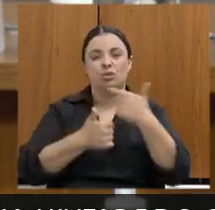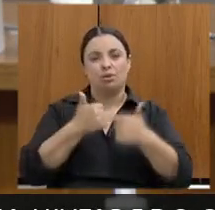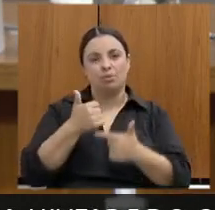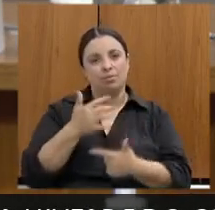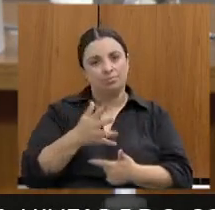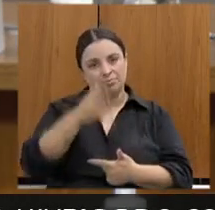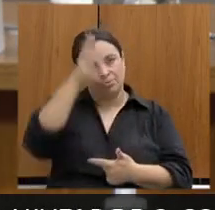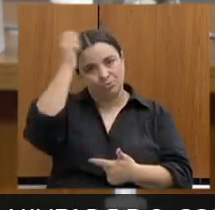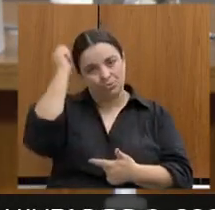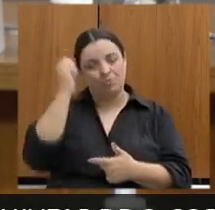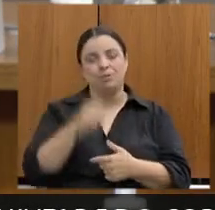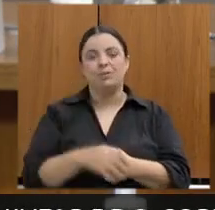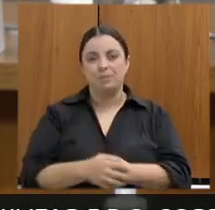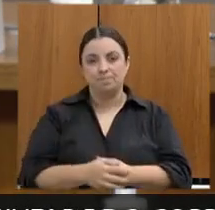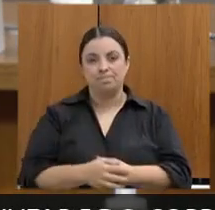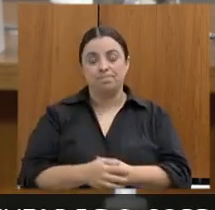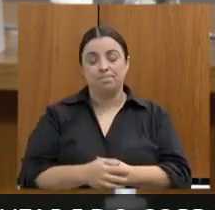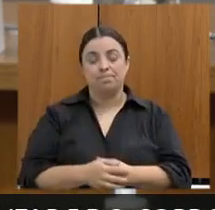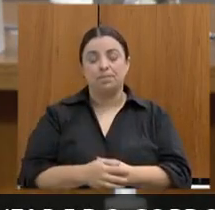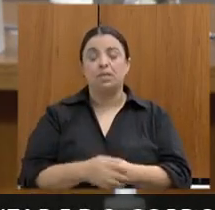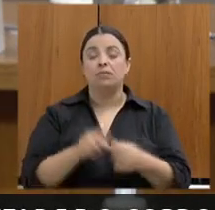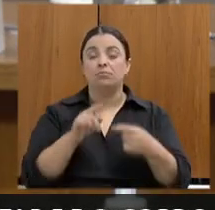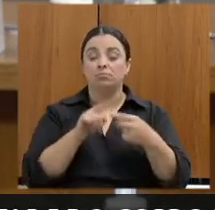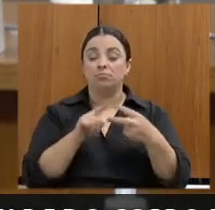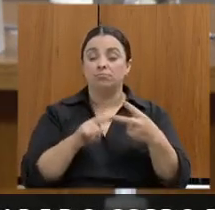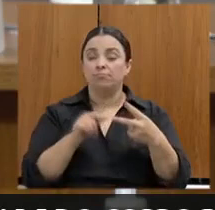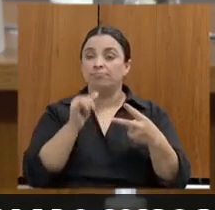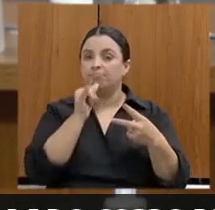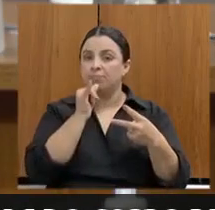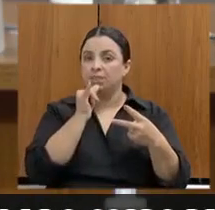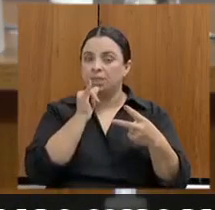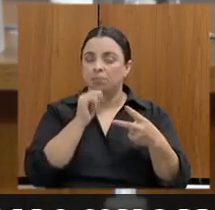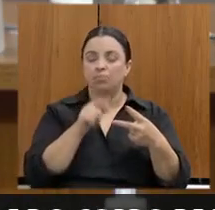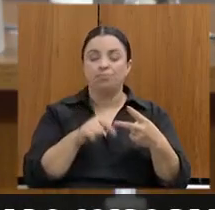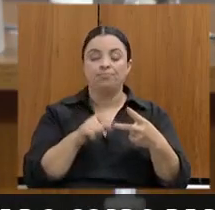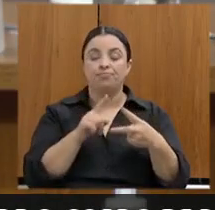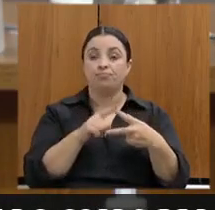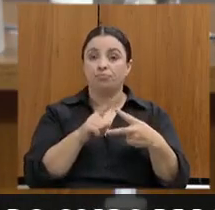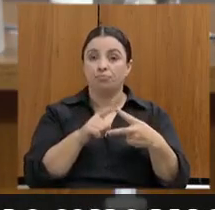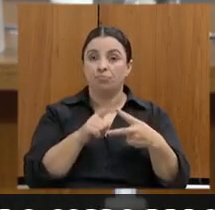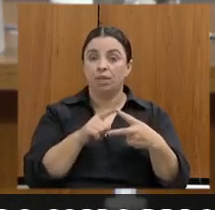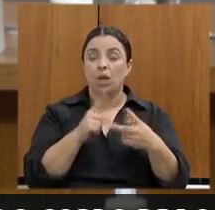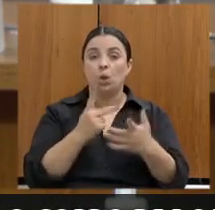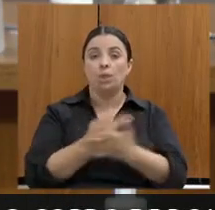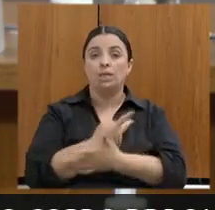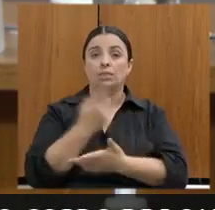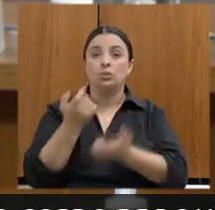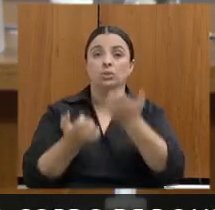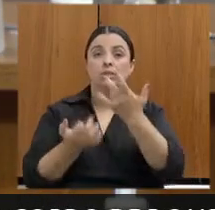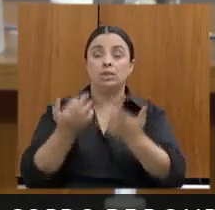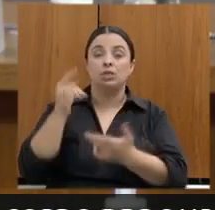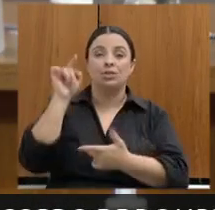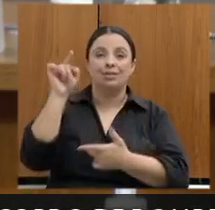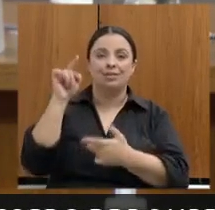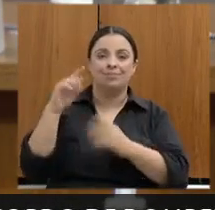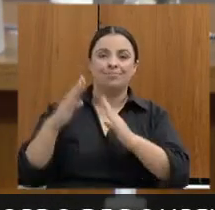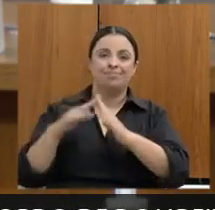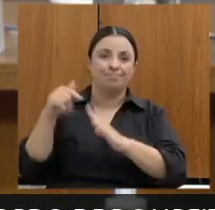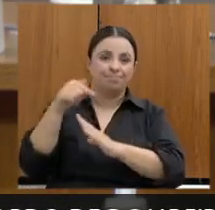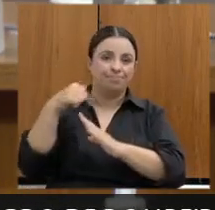quero colocar aqui dois exemplos o primeiro se deu por occasião do incêndio na Santa Casa